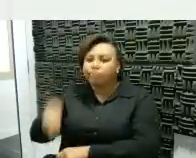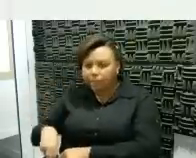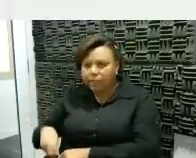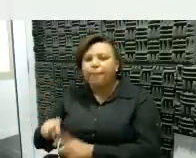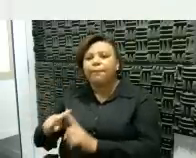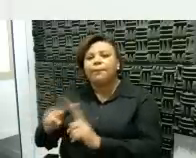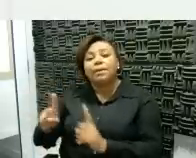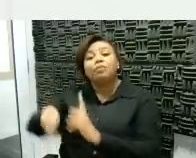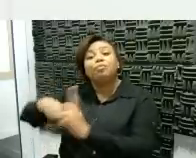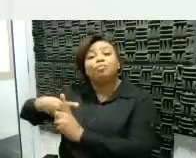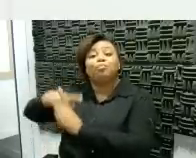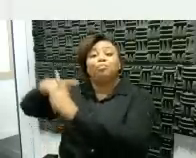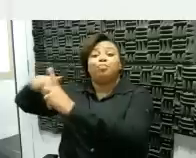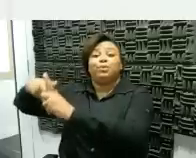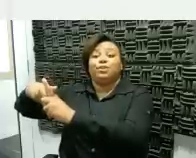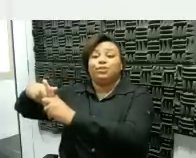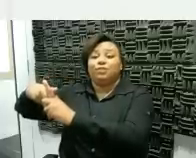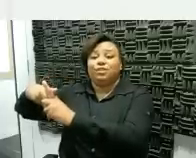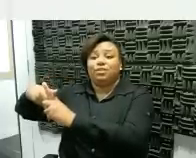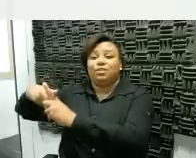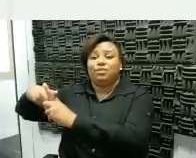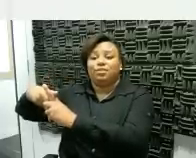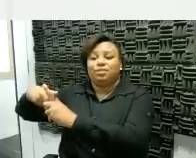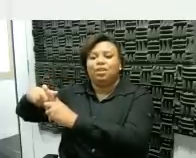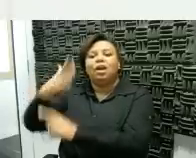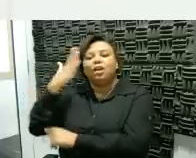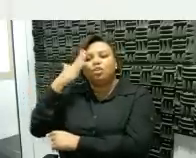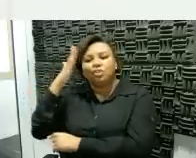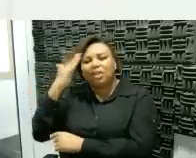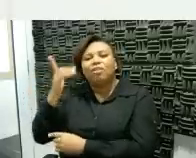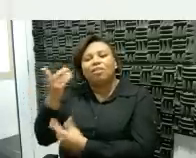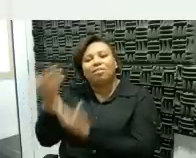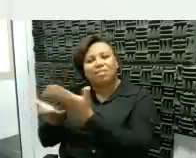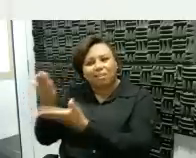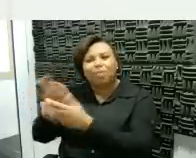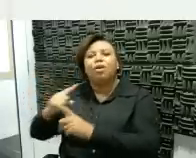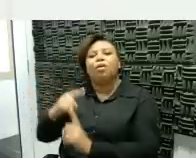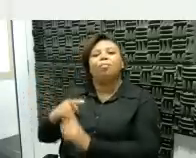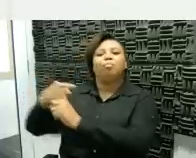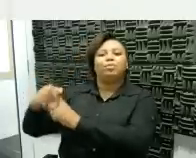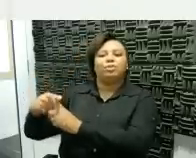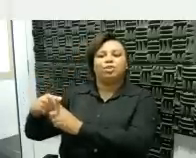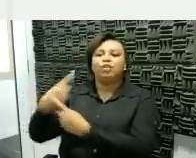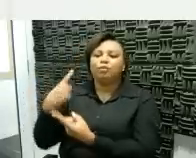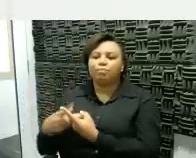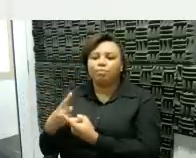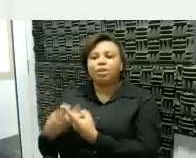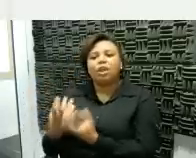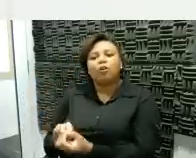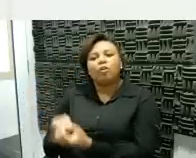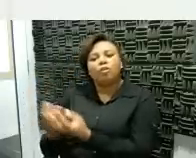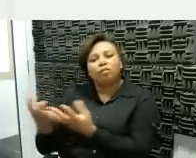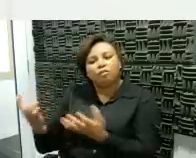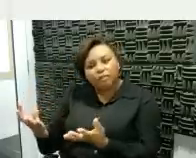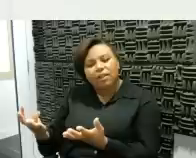ah a gente entende essa discriminação como positiva porque ela proporciona eh ela tenta dar